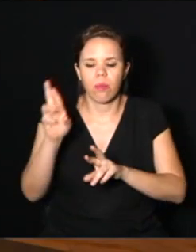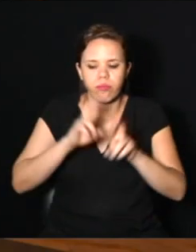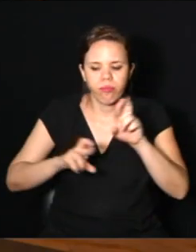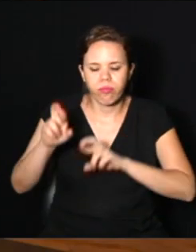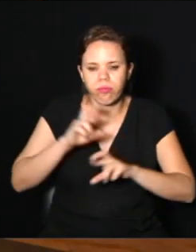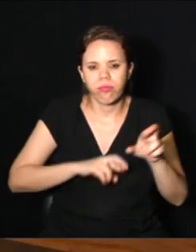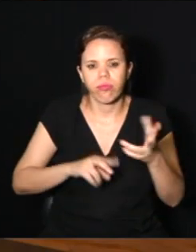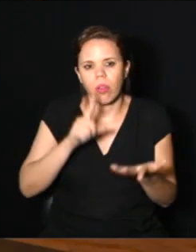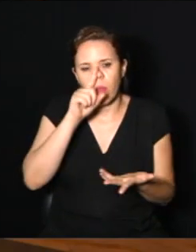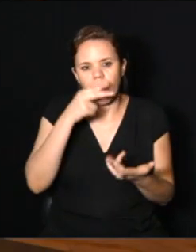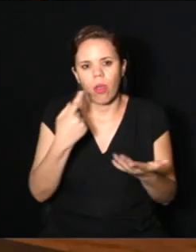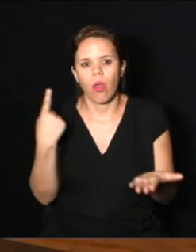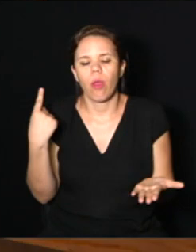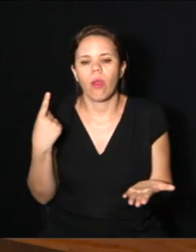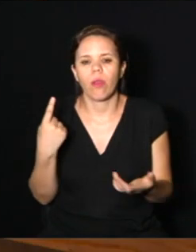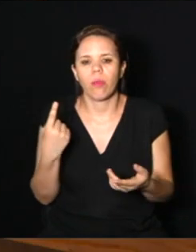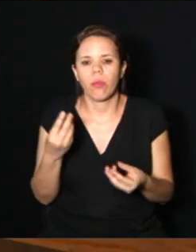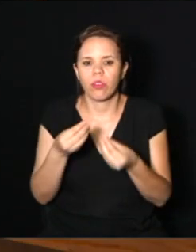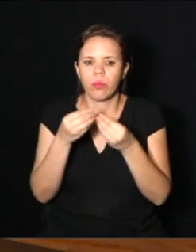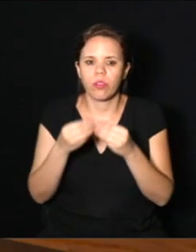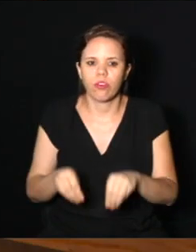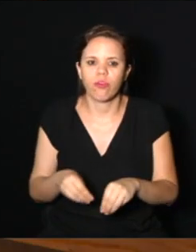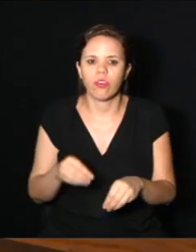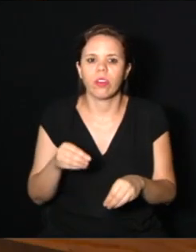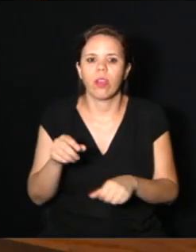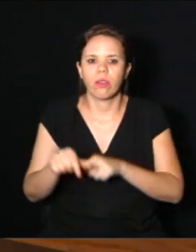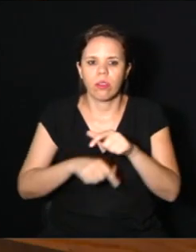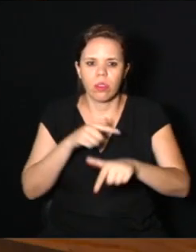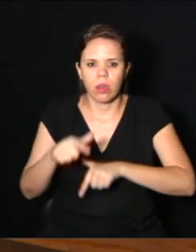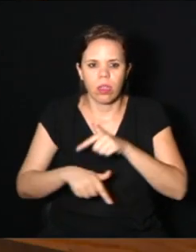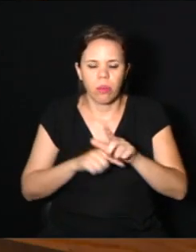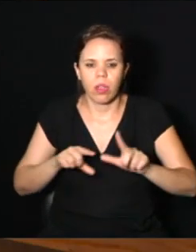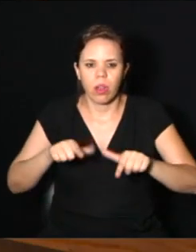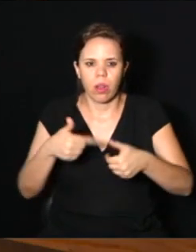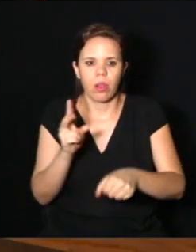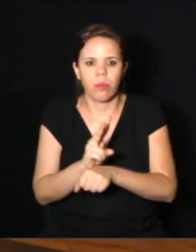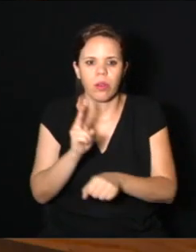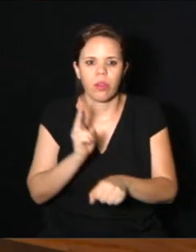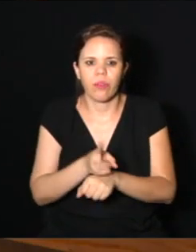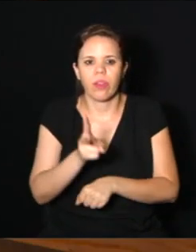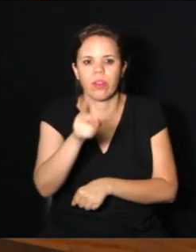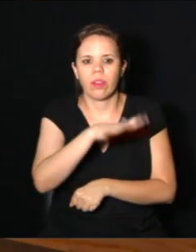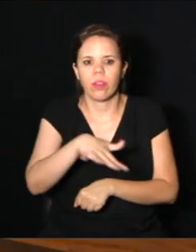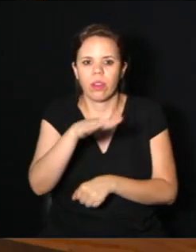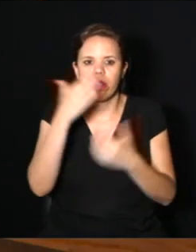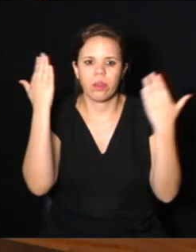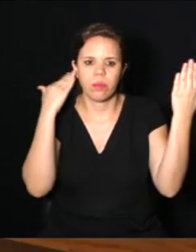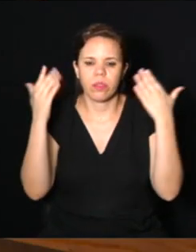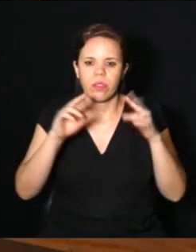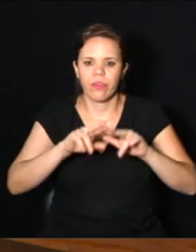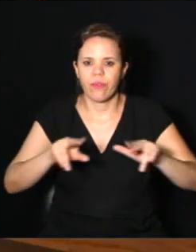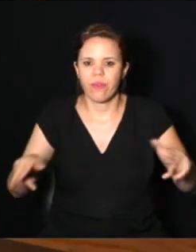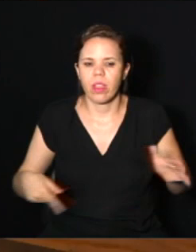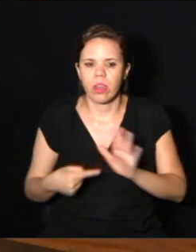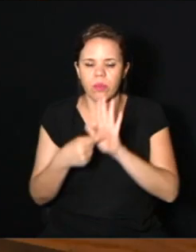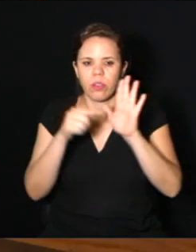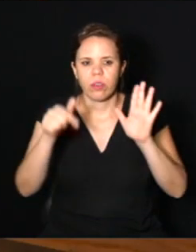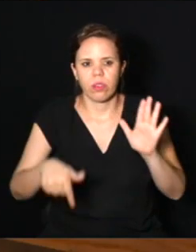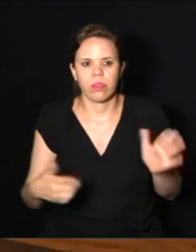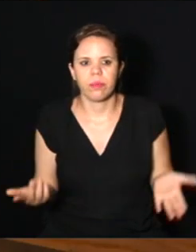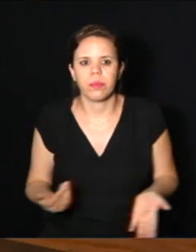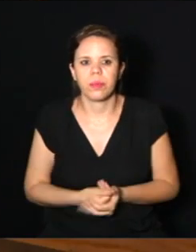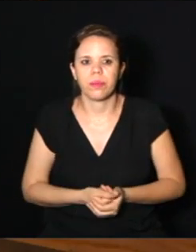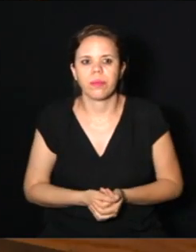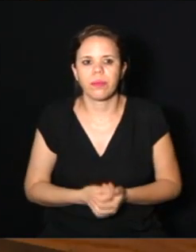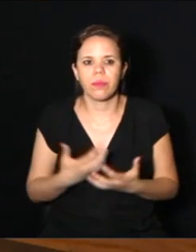situações de risco que compromete a articulação da rede e o acionamento de medidas protetivas pertinentes à área. Quer dizer, são várias as questões apontadas aqui, né?